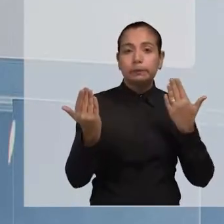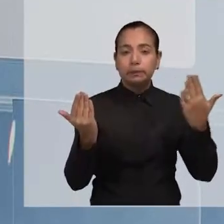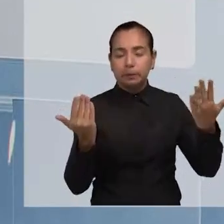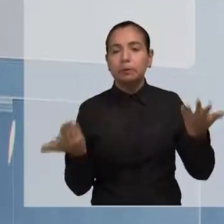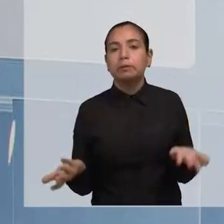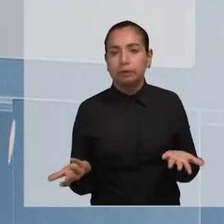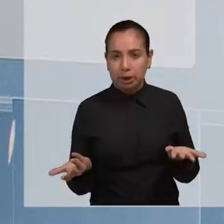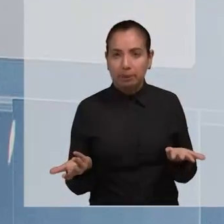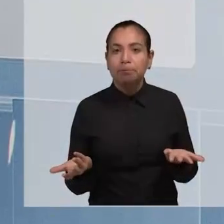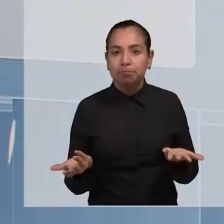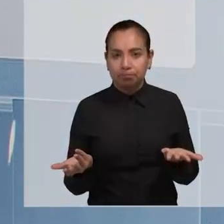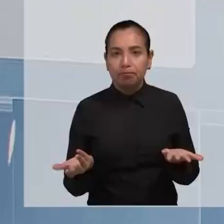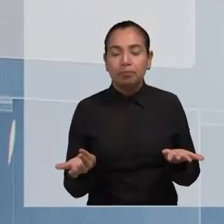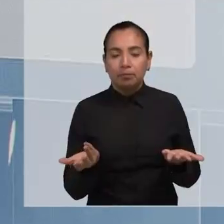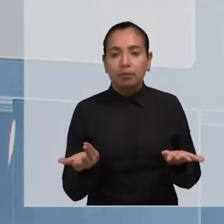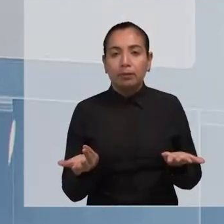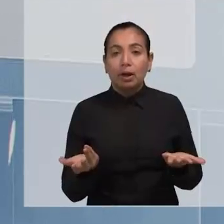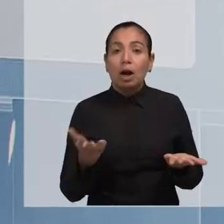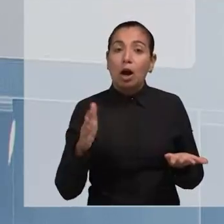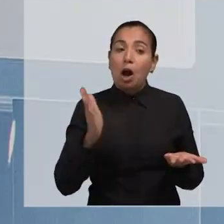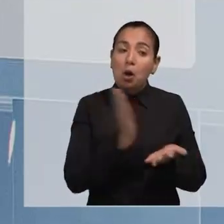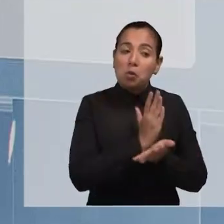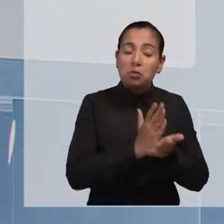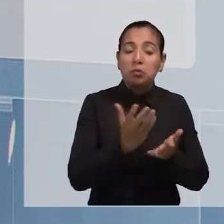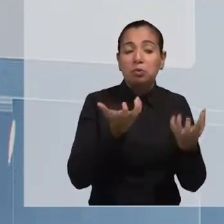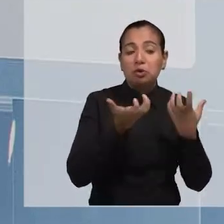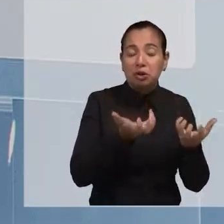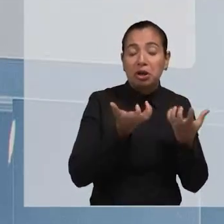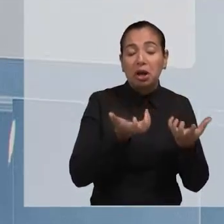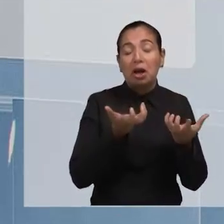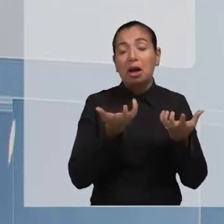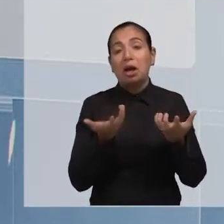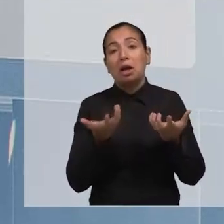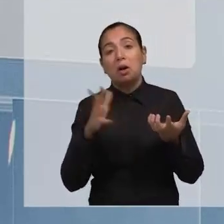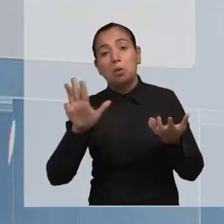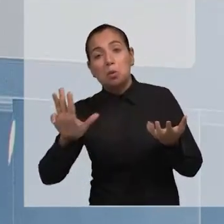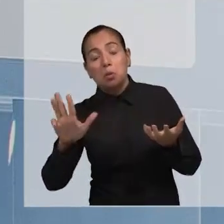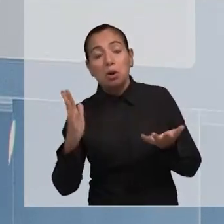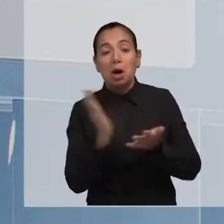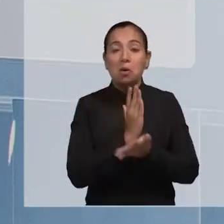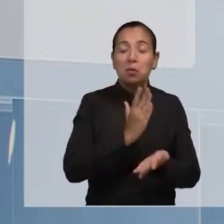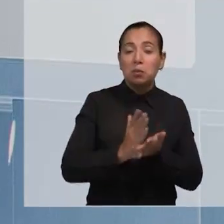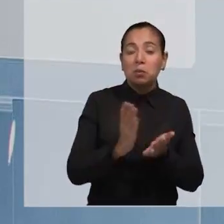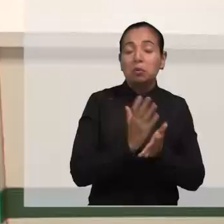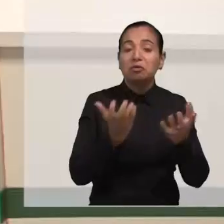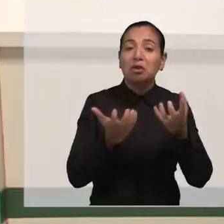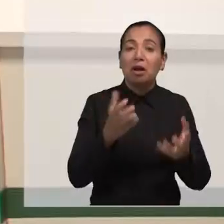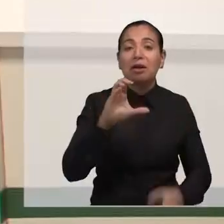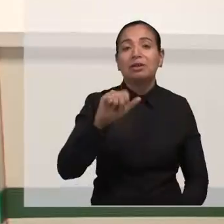muro. Uns querem ir para o Lula e outros querem ir para o Ciro. Tem que decidir esse impasse e vai ser decidido agora. Né, Luiz? Mais ou menos. Rapaz, é uma